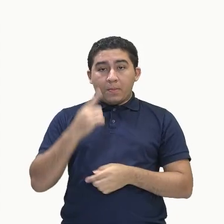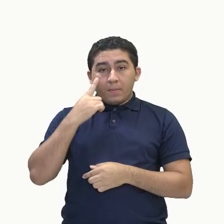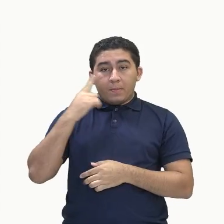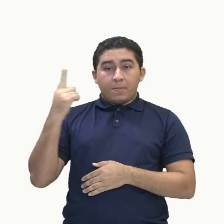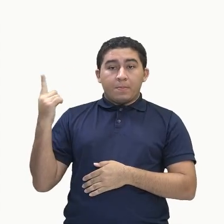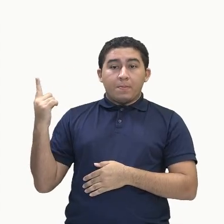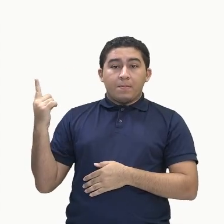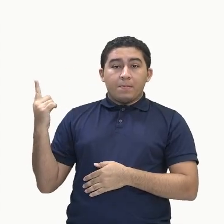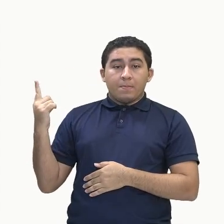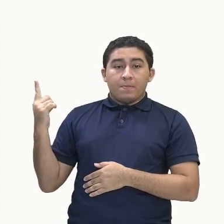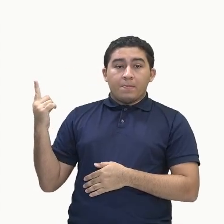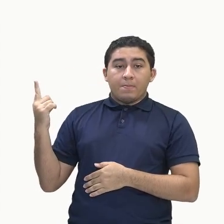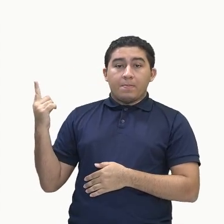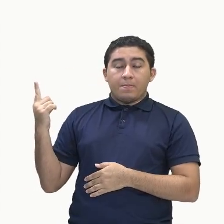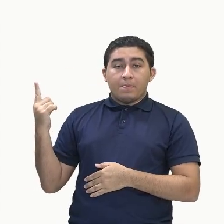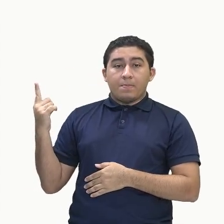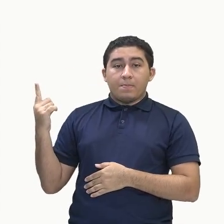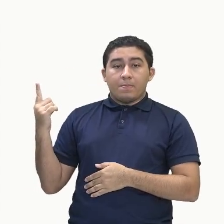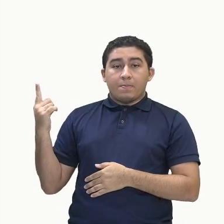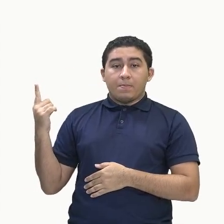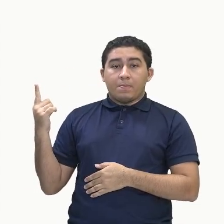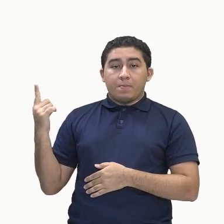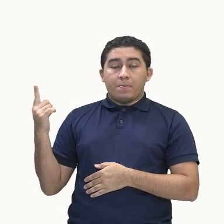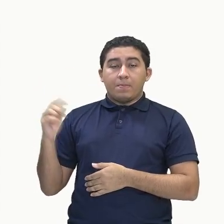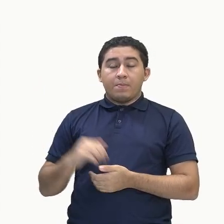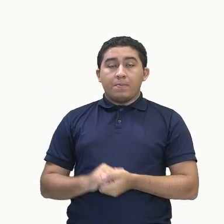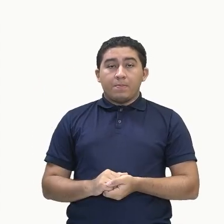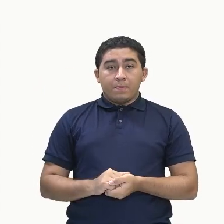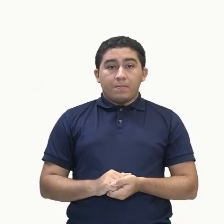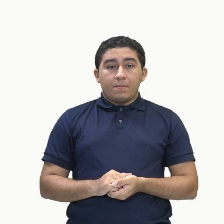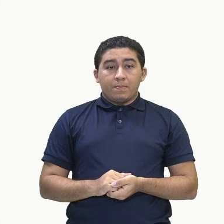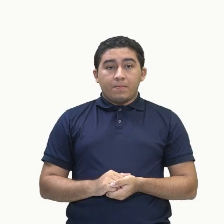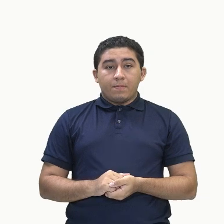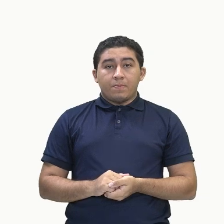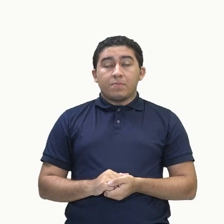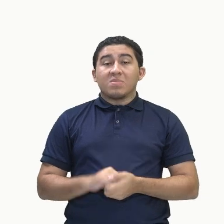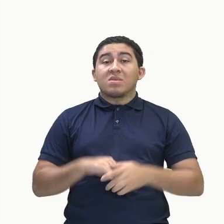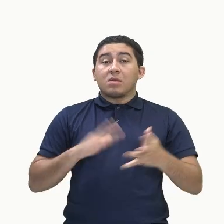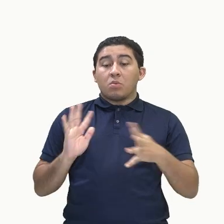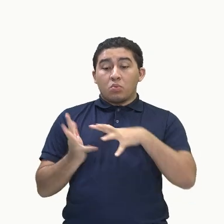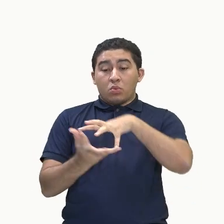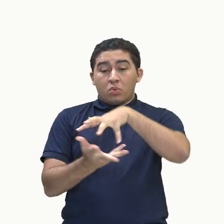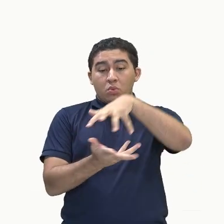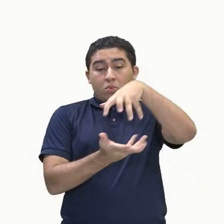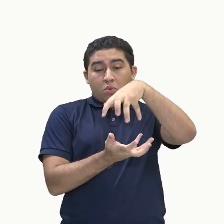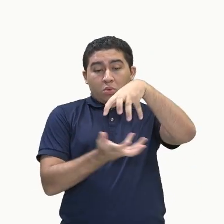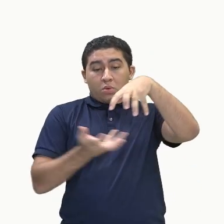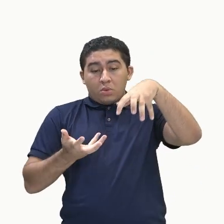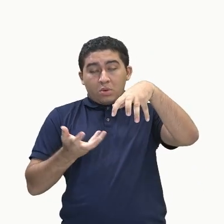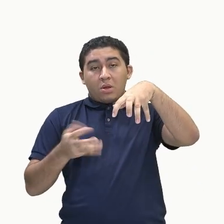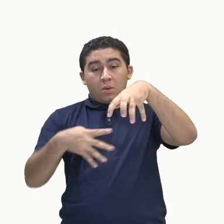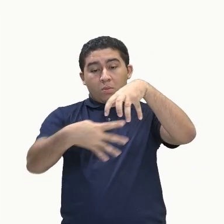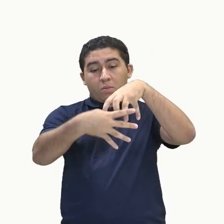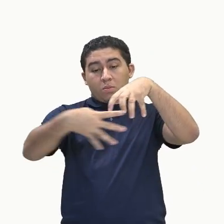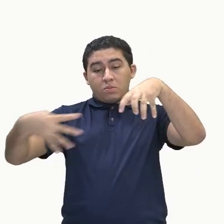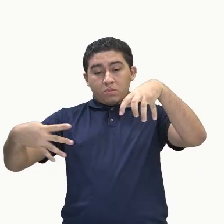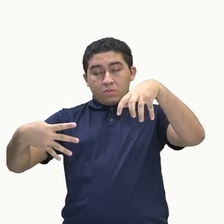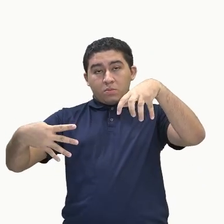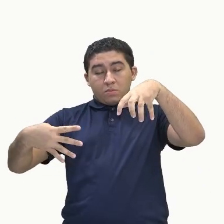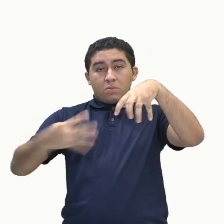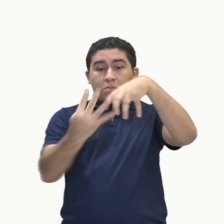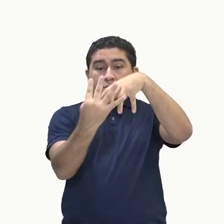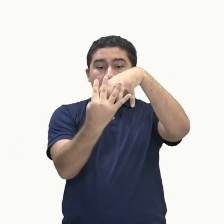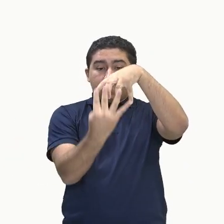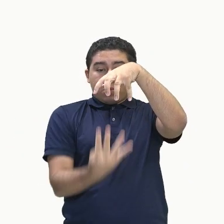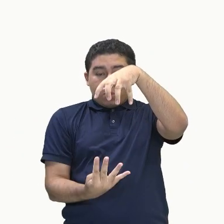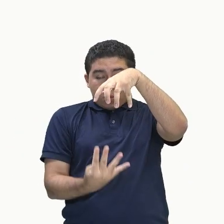norte. Abaixo da linha do Equador, o sul, tá bom? Então, cada uma dessas linhas, qualquer ponto eu vou identificar